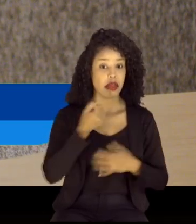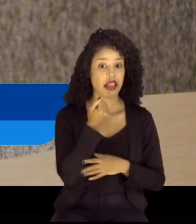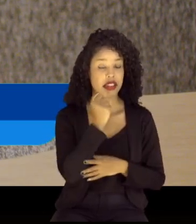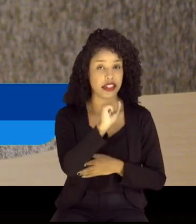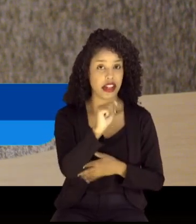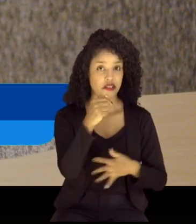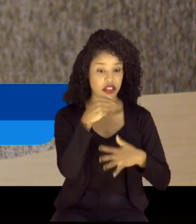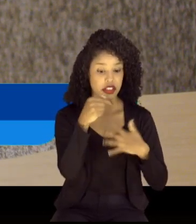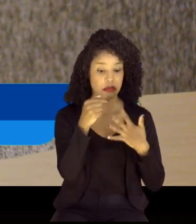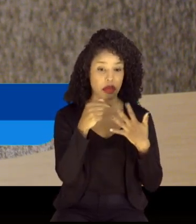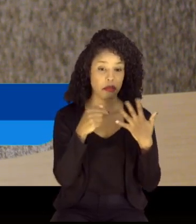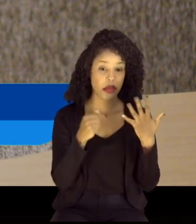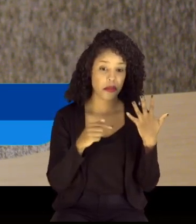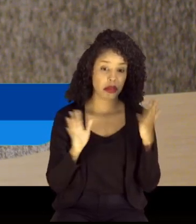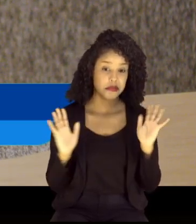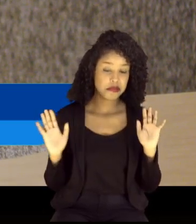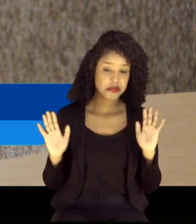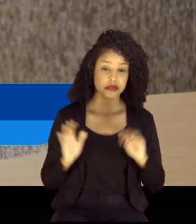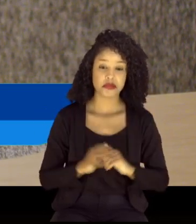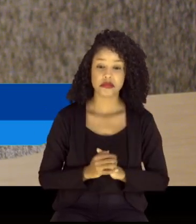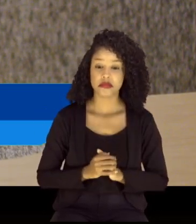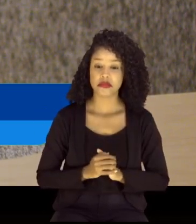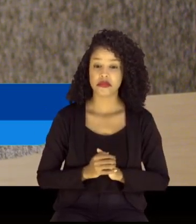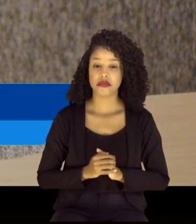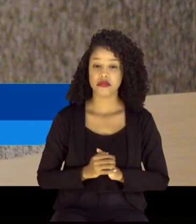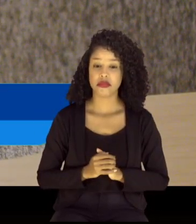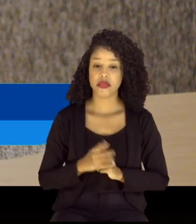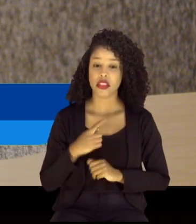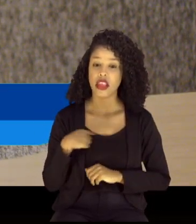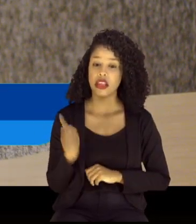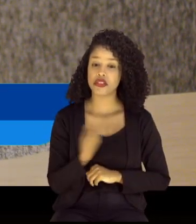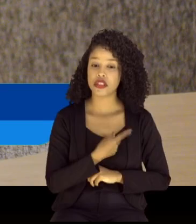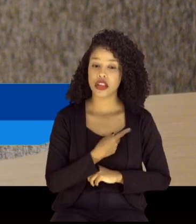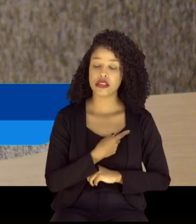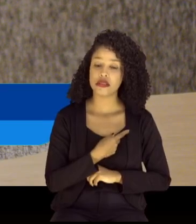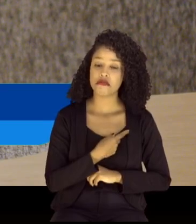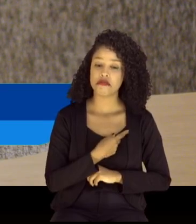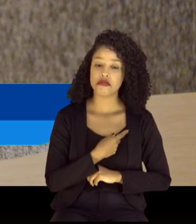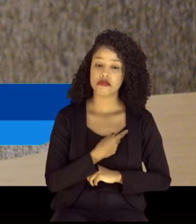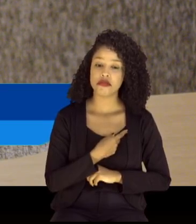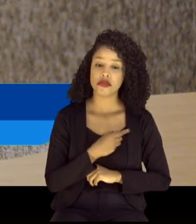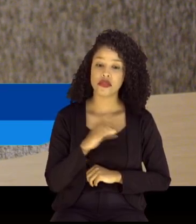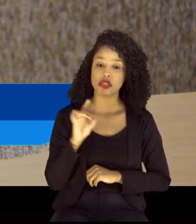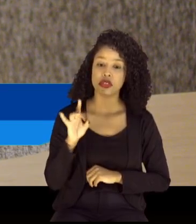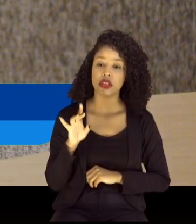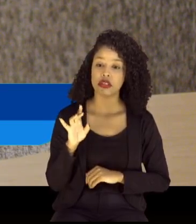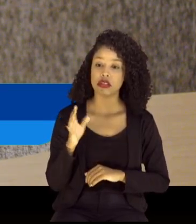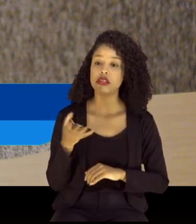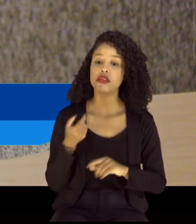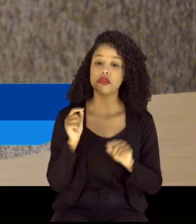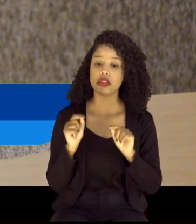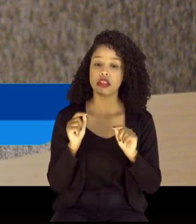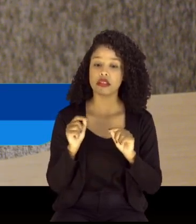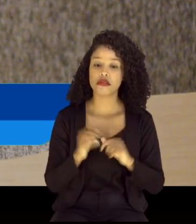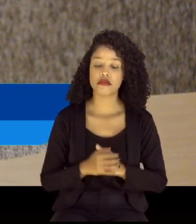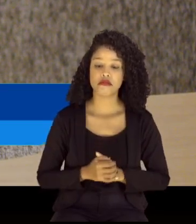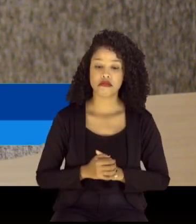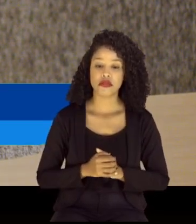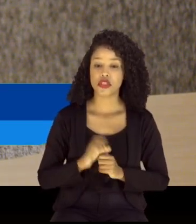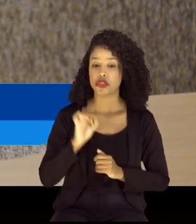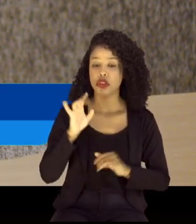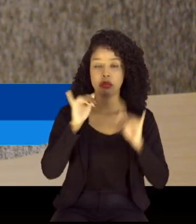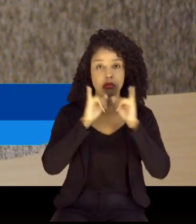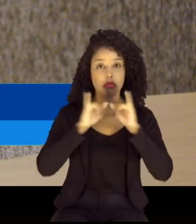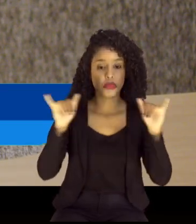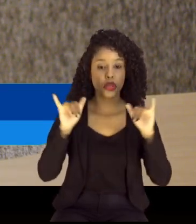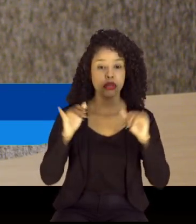indefensável, nós ficamos só... O que é? Só com a notícia